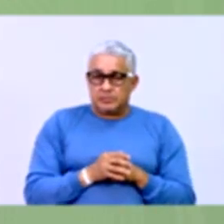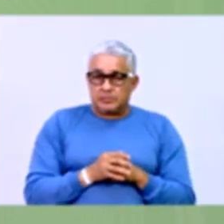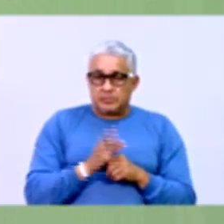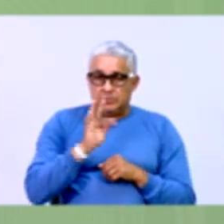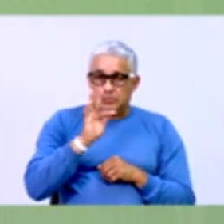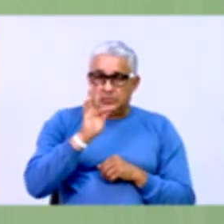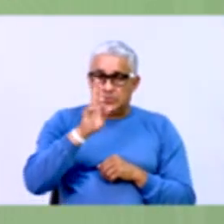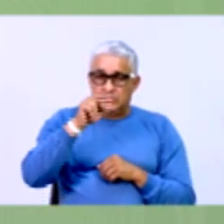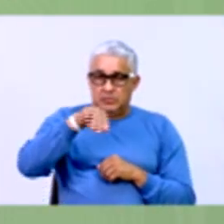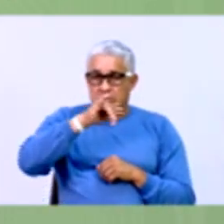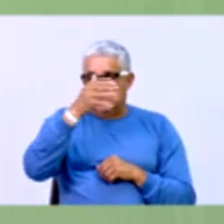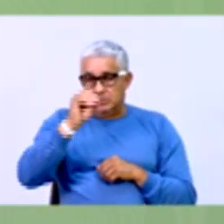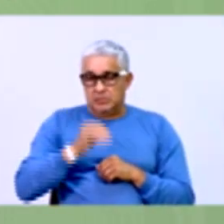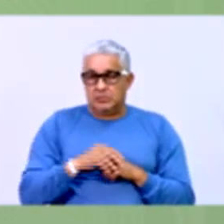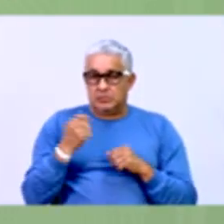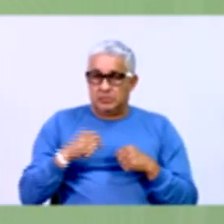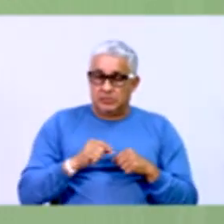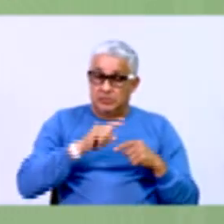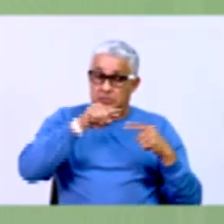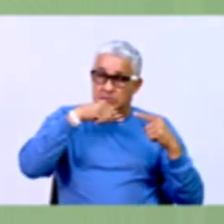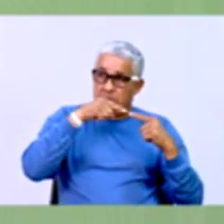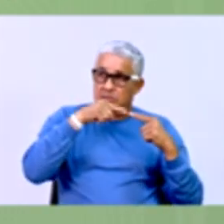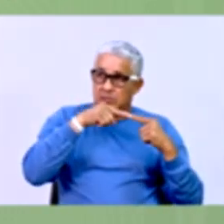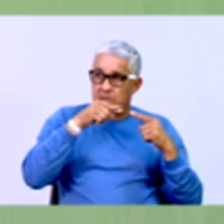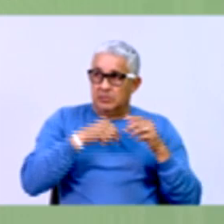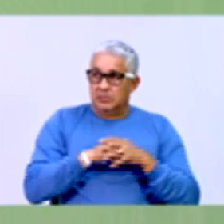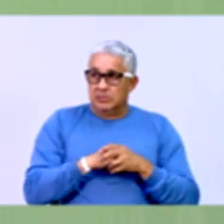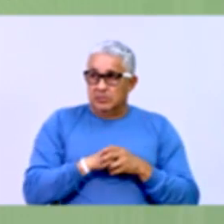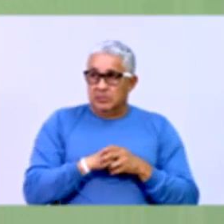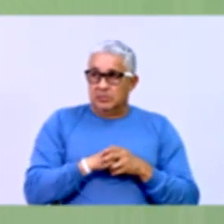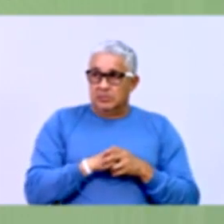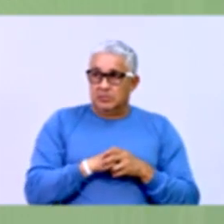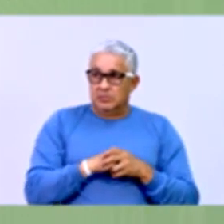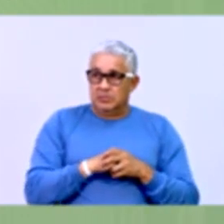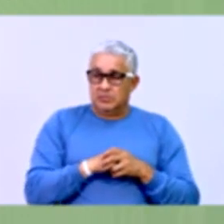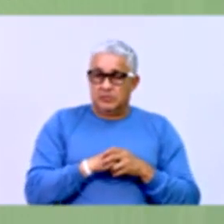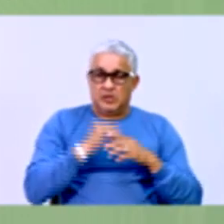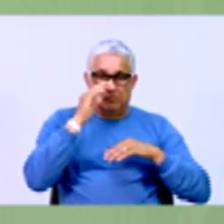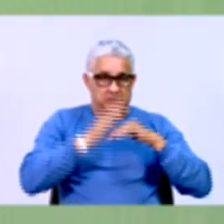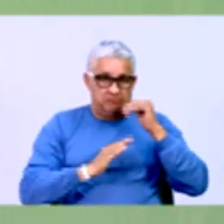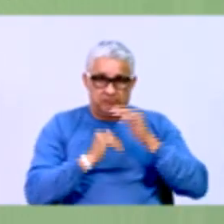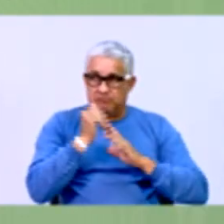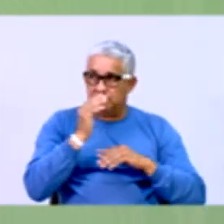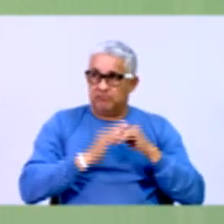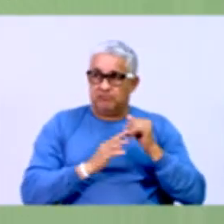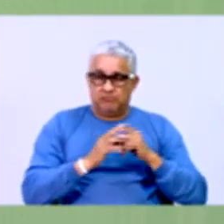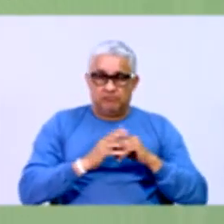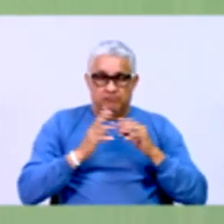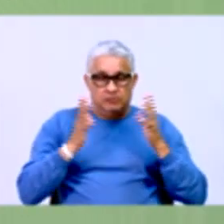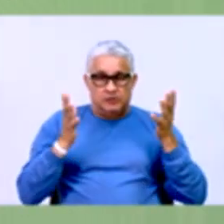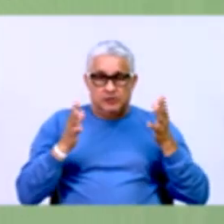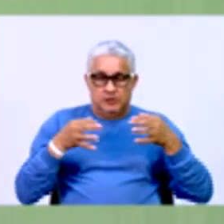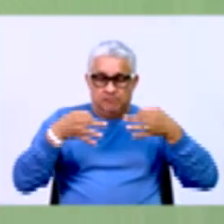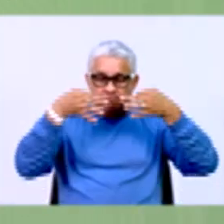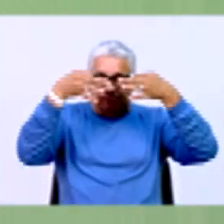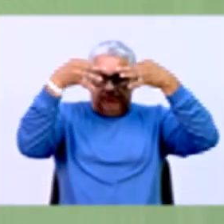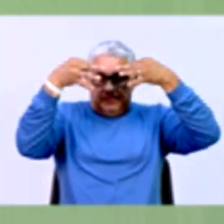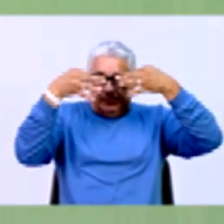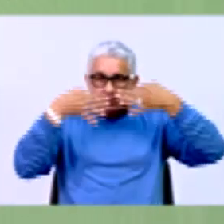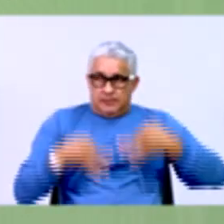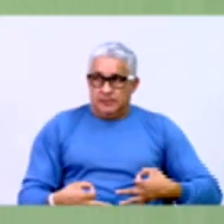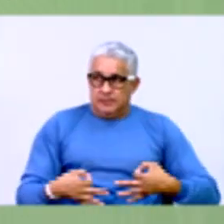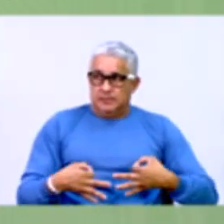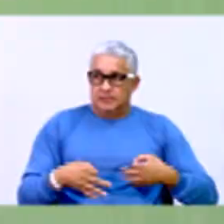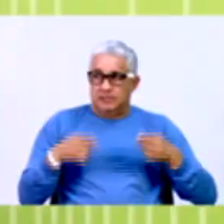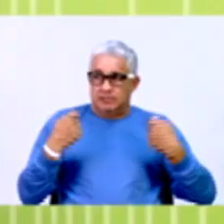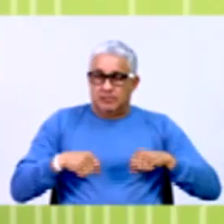funções devem ser exercidas com objetividade, diligência profissional e zelo. Então, é